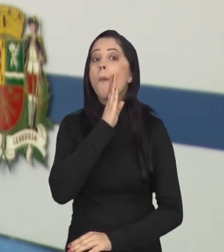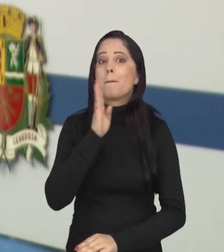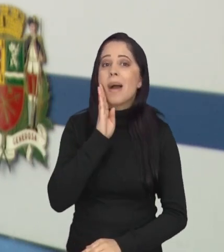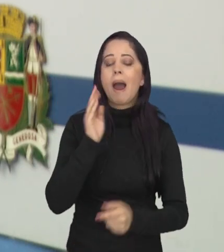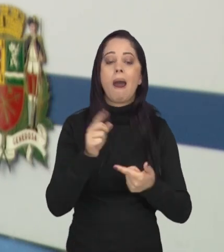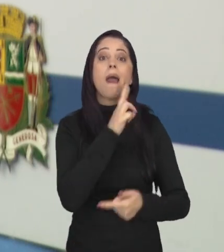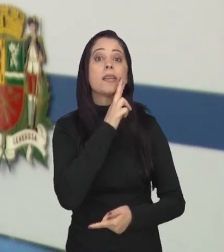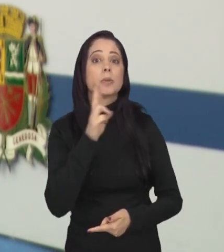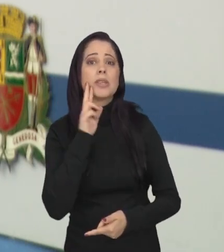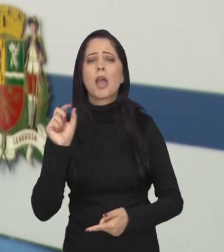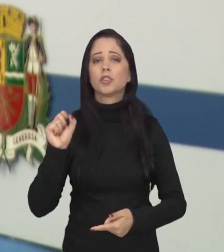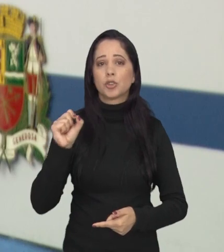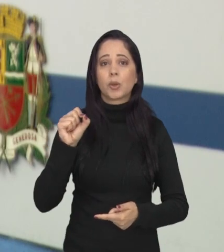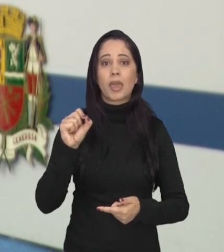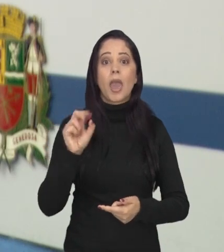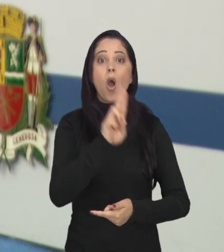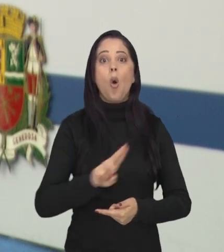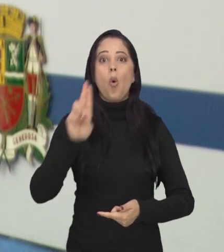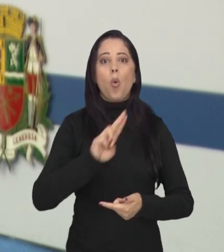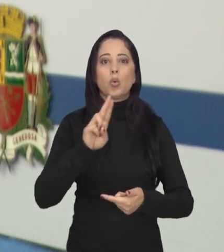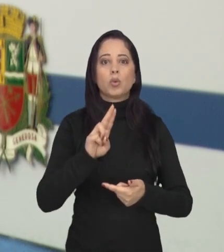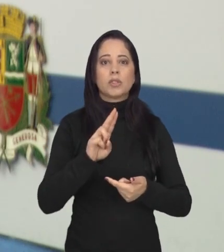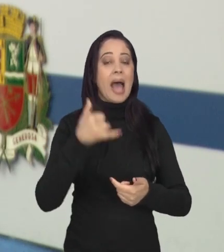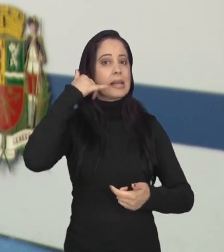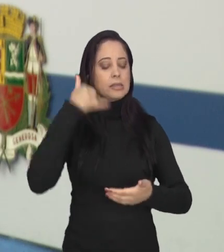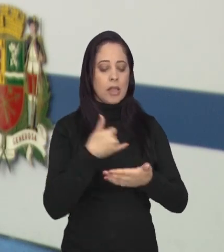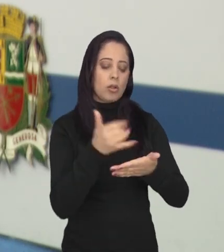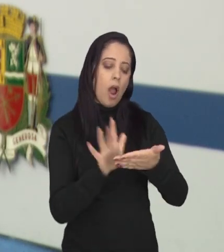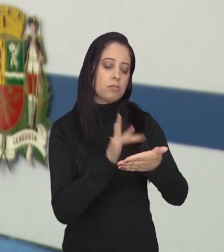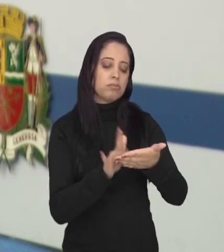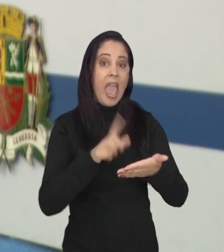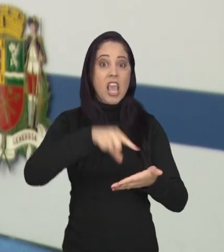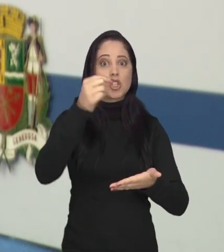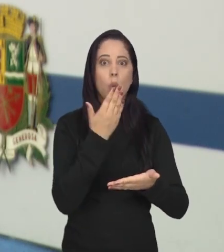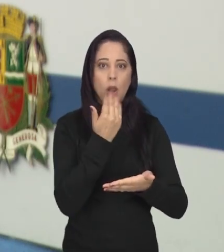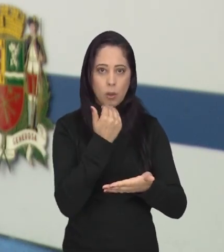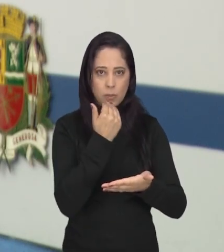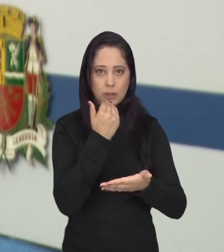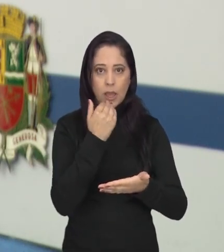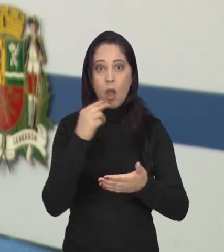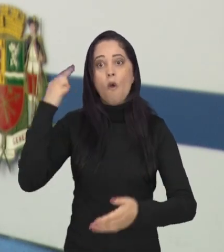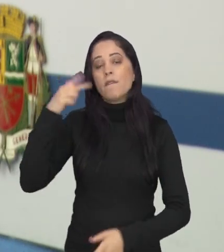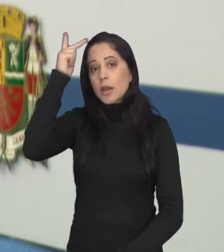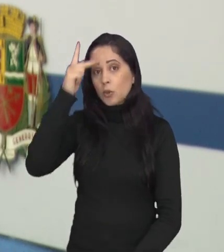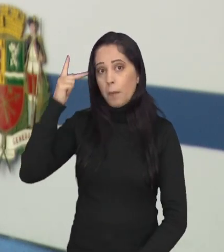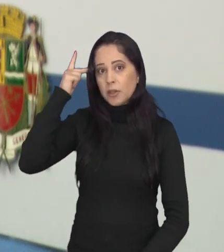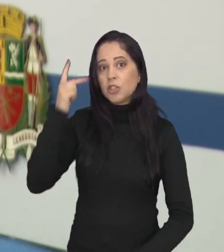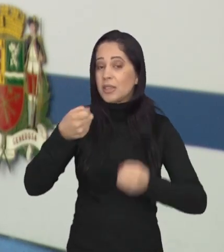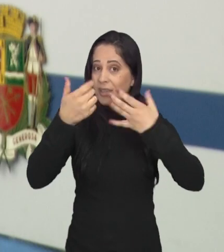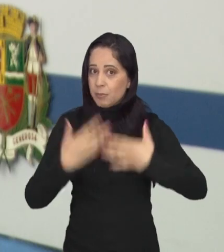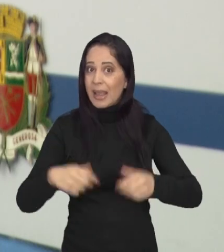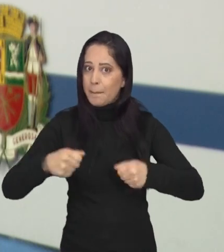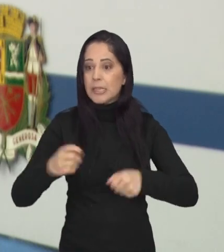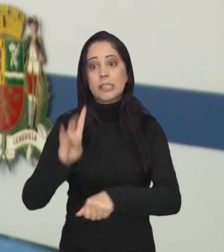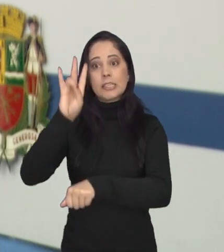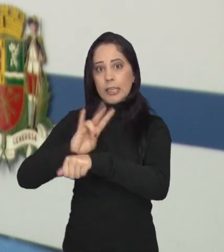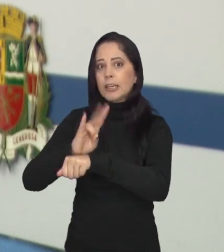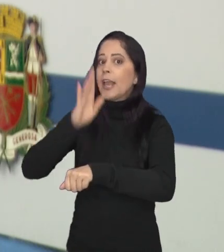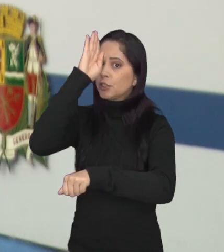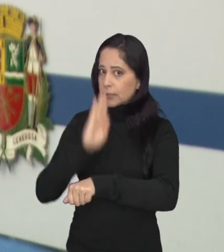com as testemunhas e tudo mais. Outro projeto em tramitação que exibimos nos últimos meses quer regulamentar um novo